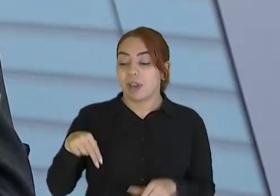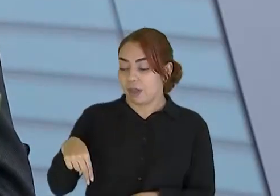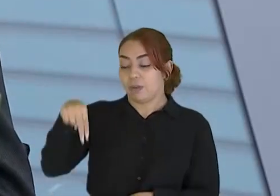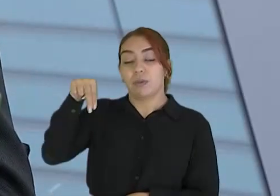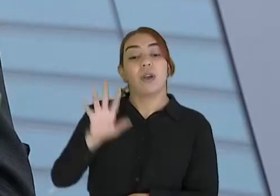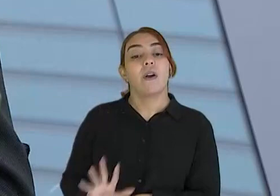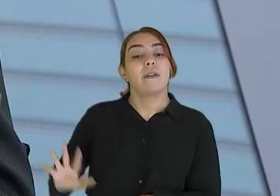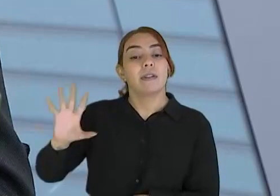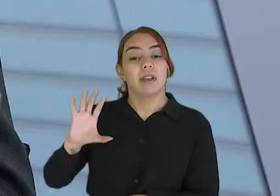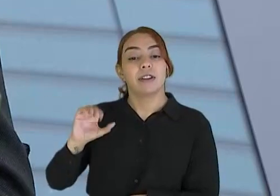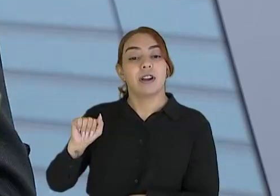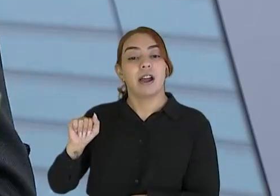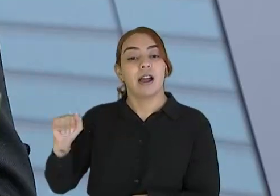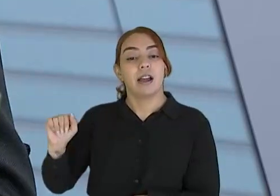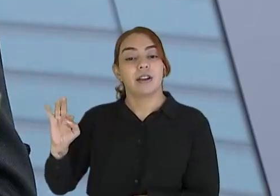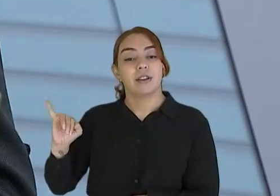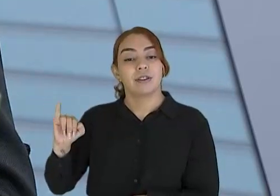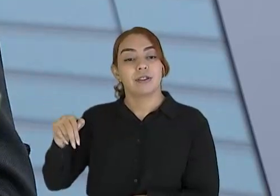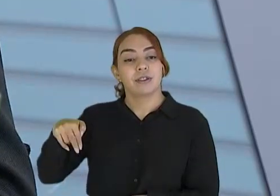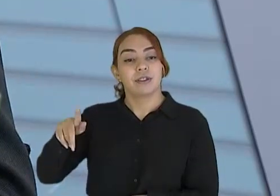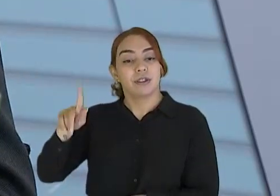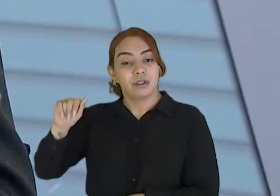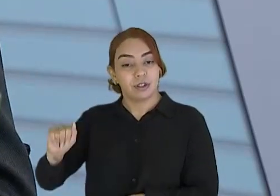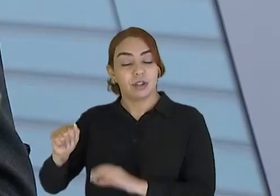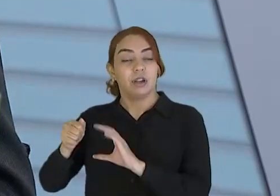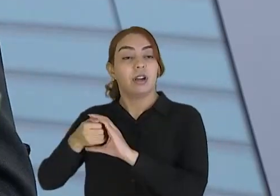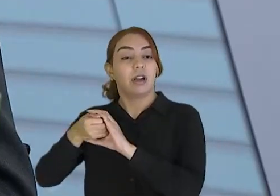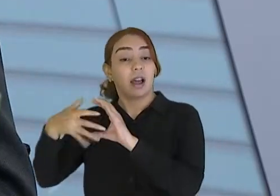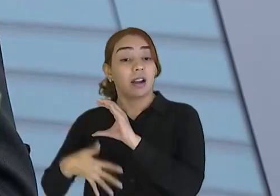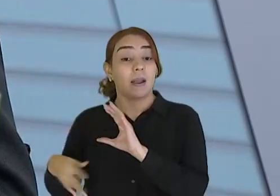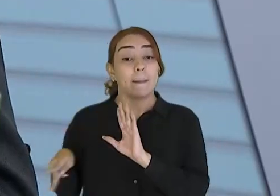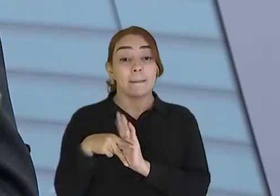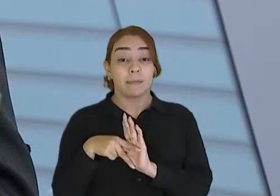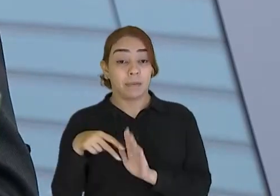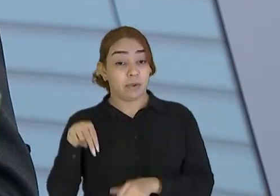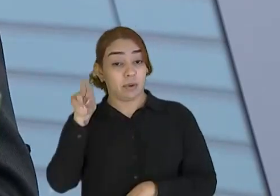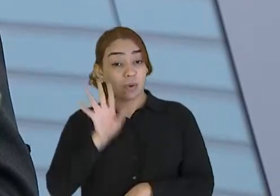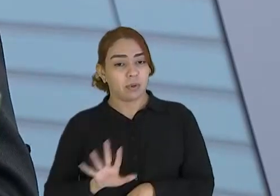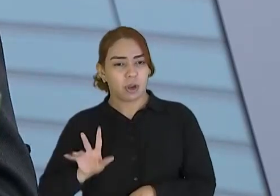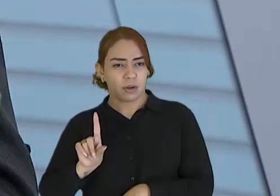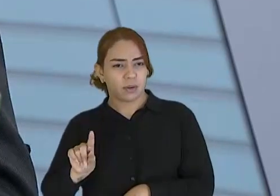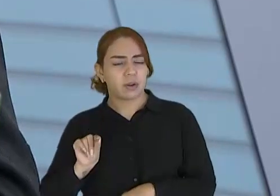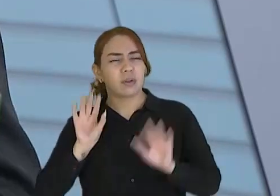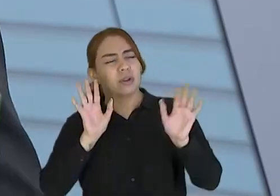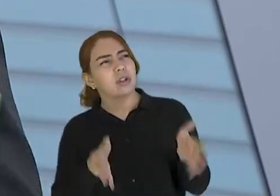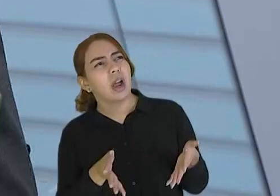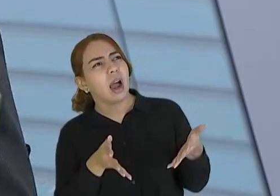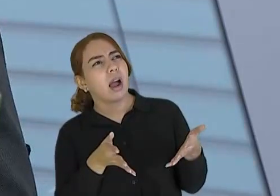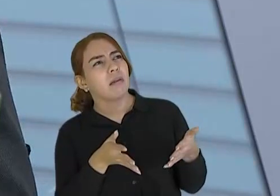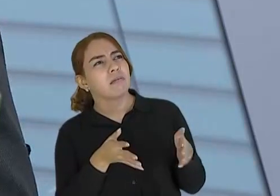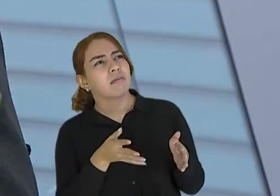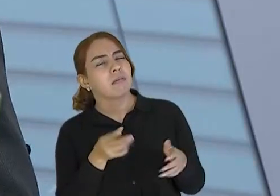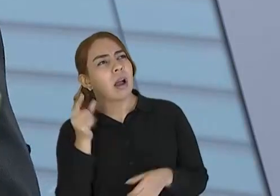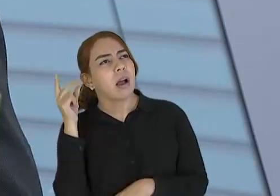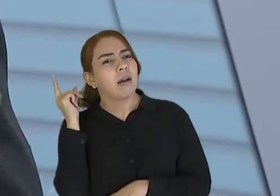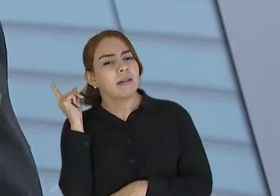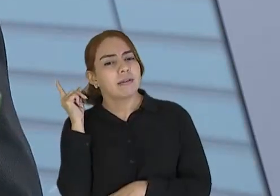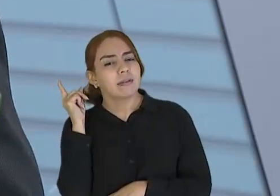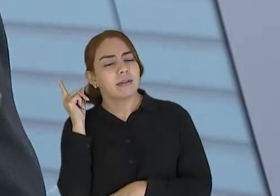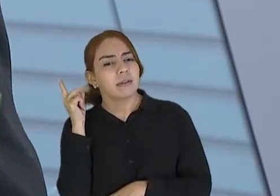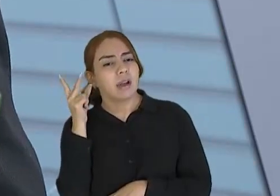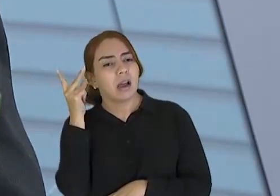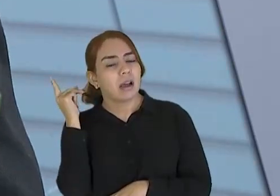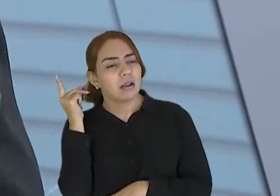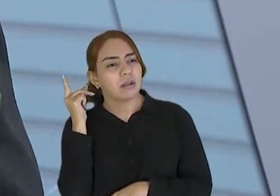porque a Unifor escolheu essa questão de um bioma que é muito nosso. Eu fiz um programa aqui sobre o bioma da Caatinga, inclusive